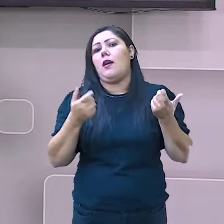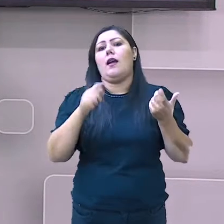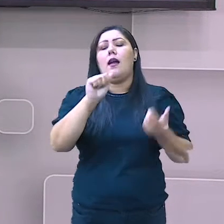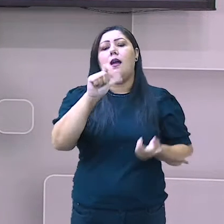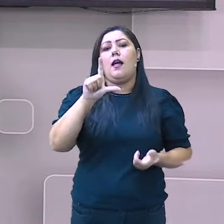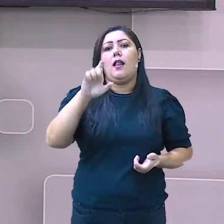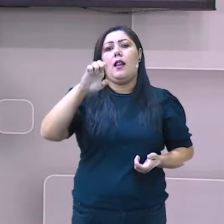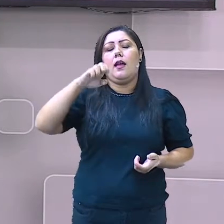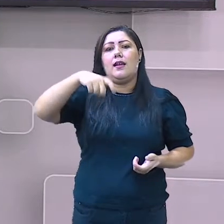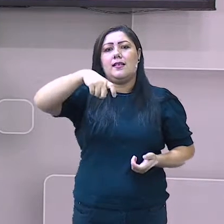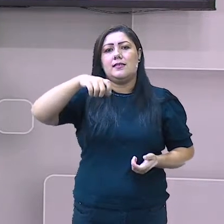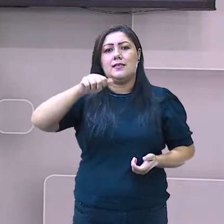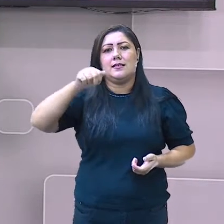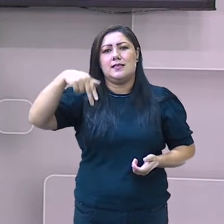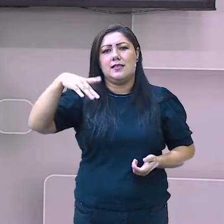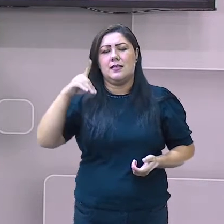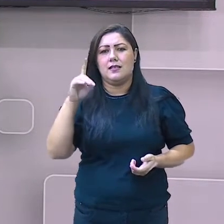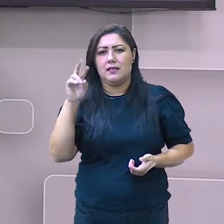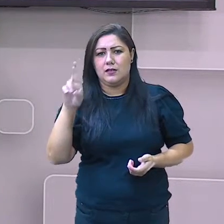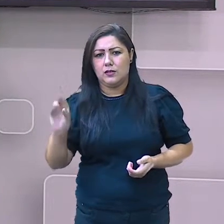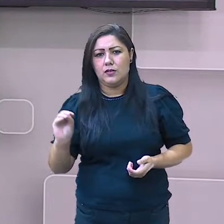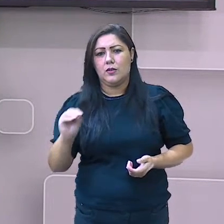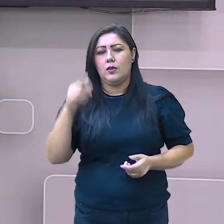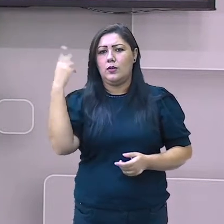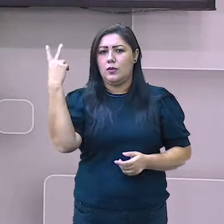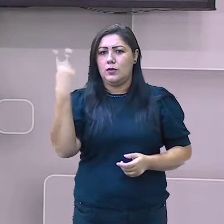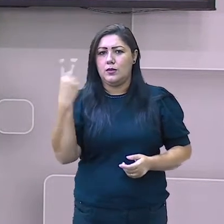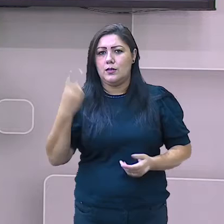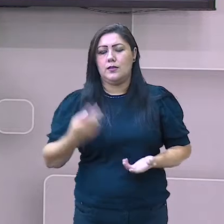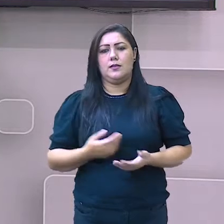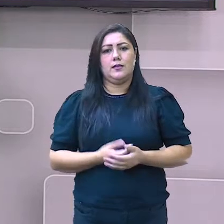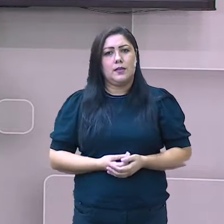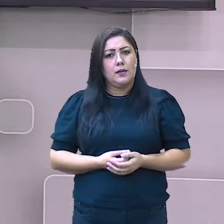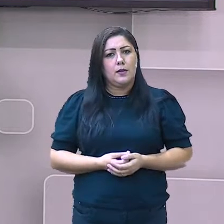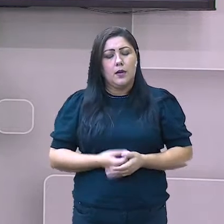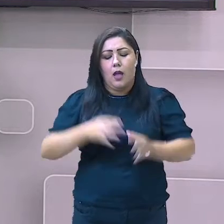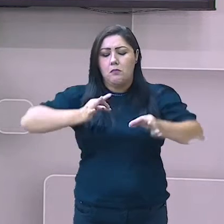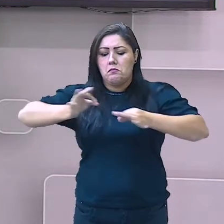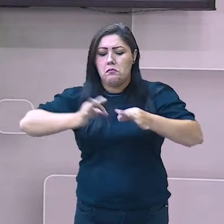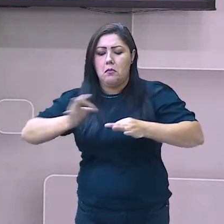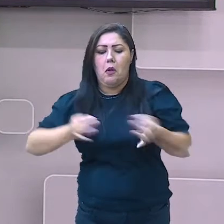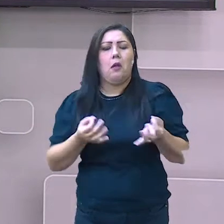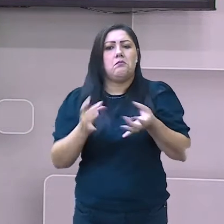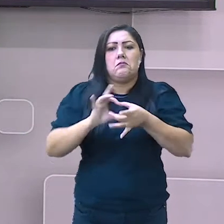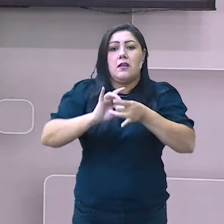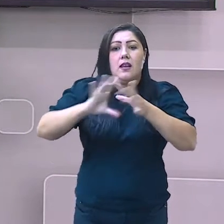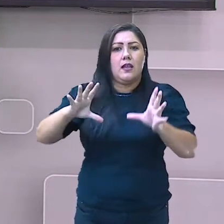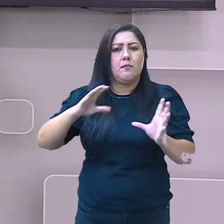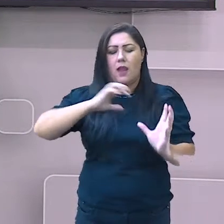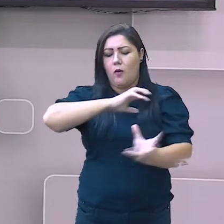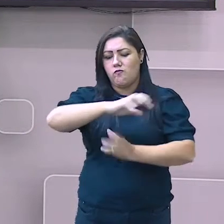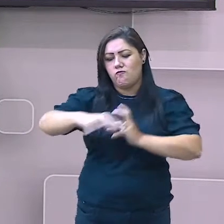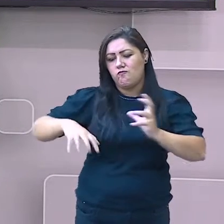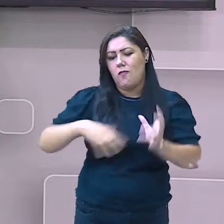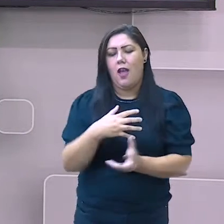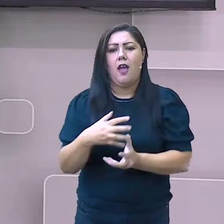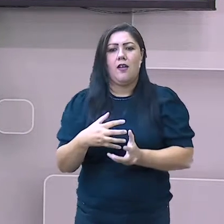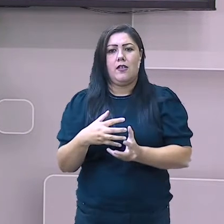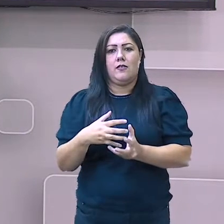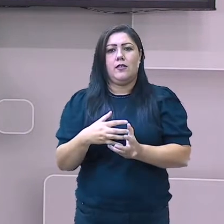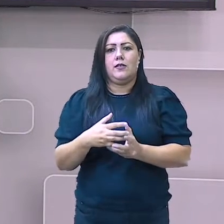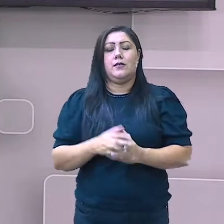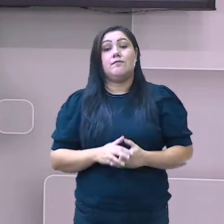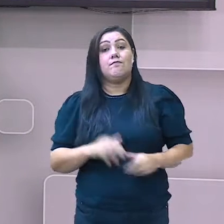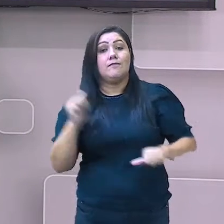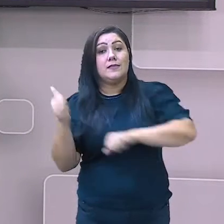externos, iniciou um programa de reformas liberais com o intuito de transformar a Rússia